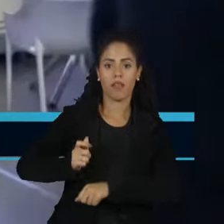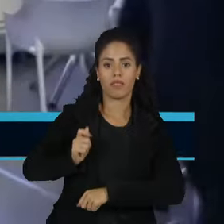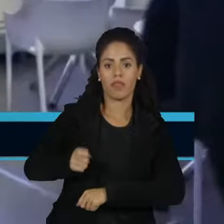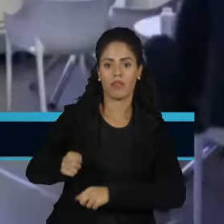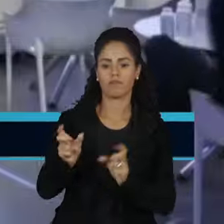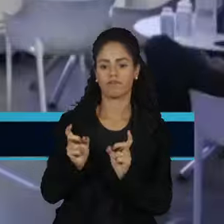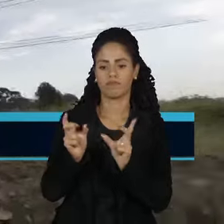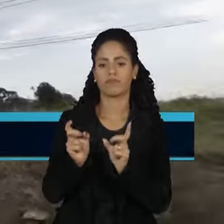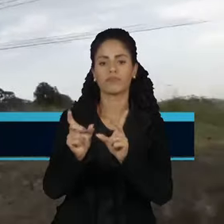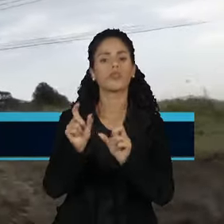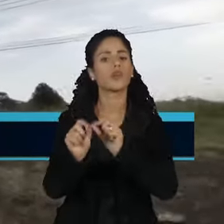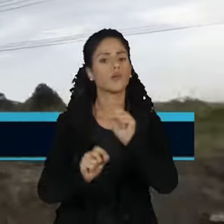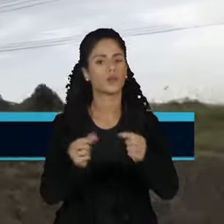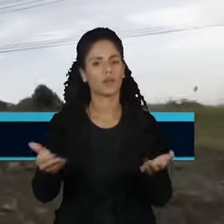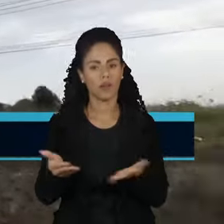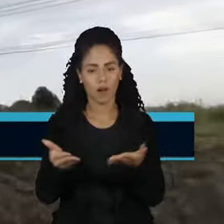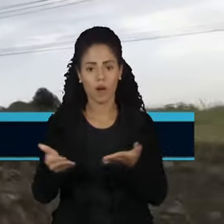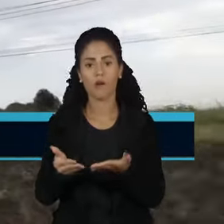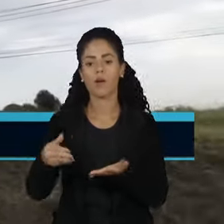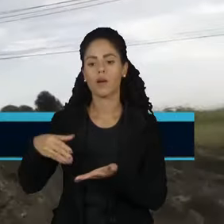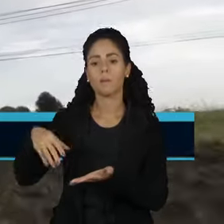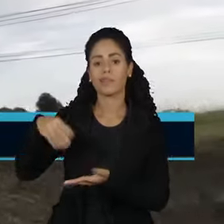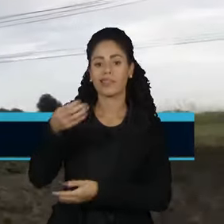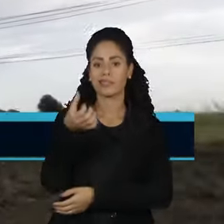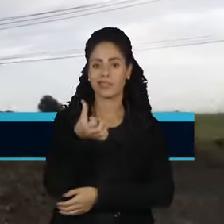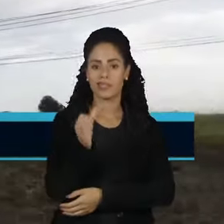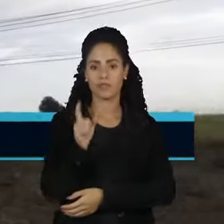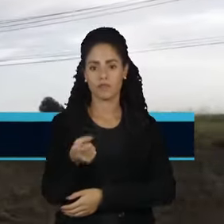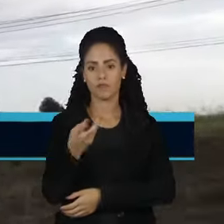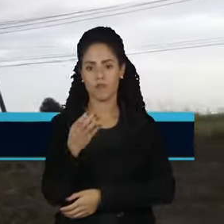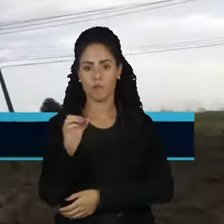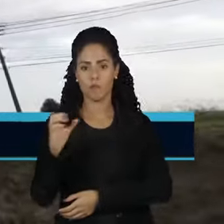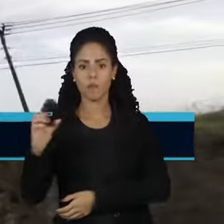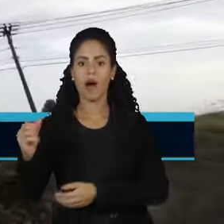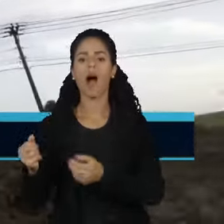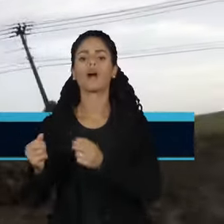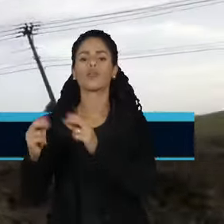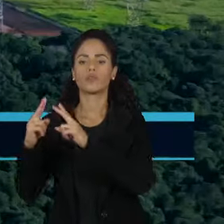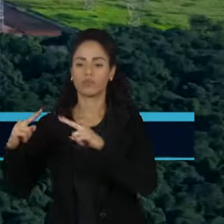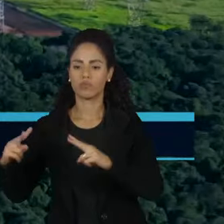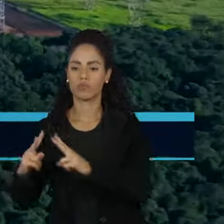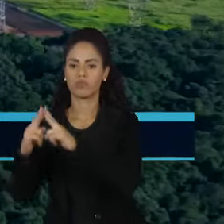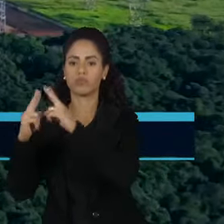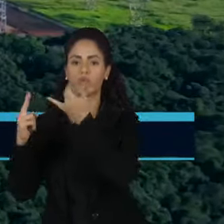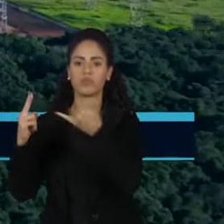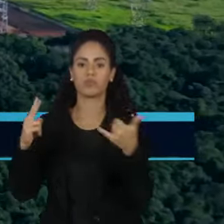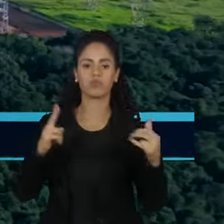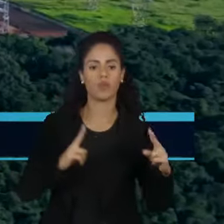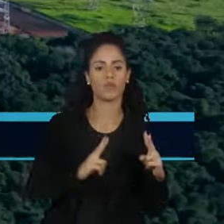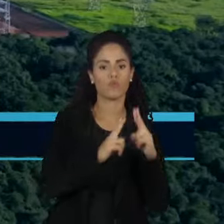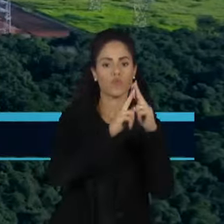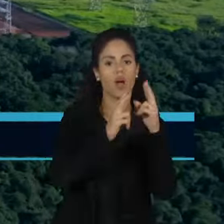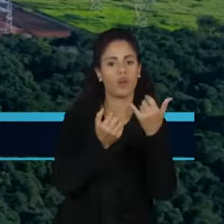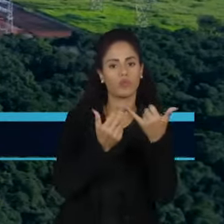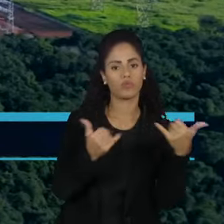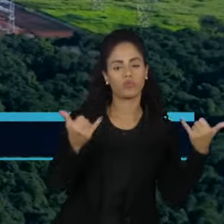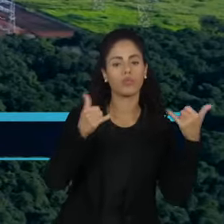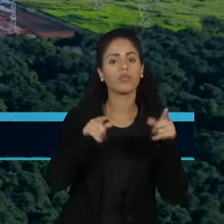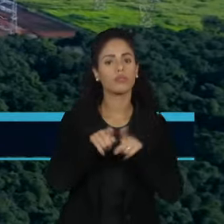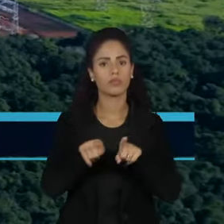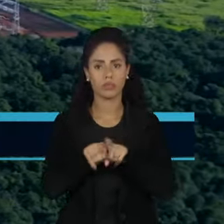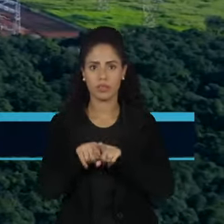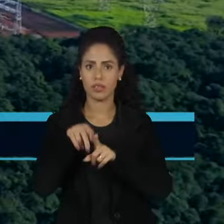leilão, que prevê a construção de mais de 6.400 novas linhas de transmissão e a geração de 350